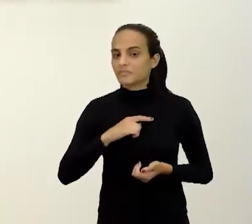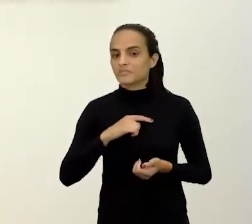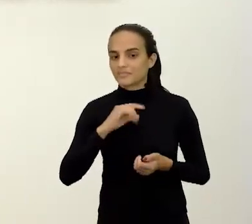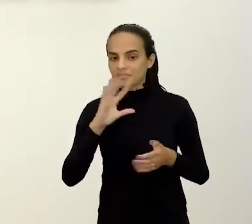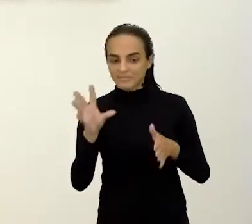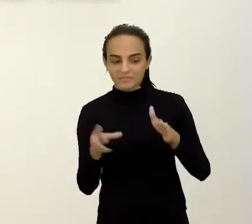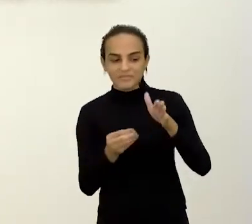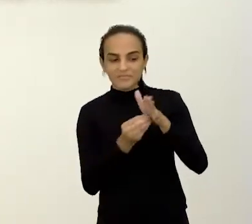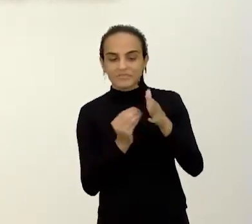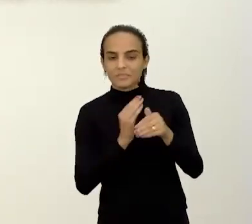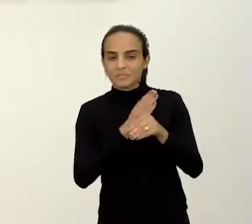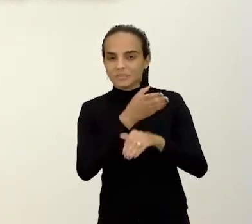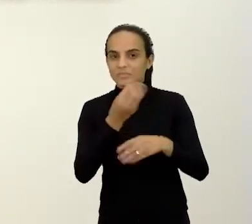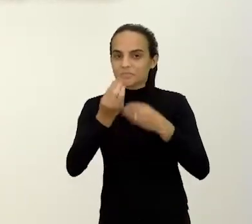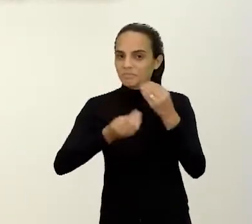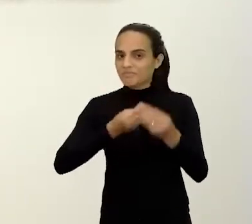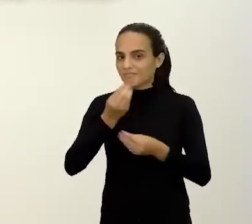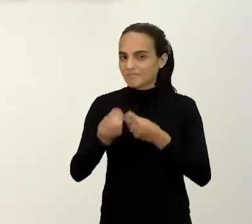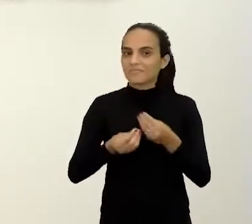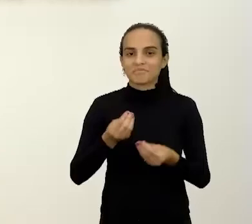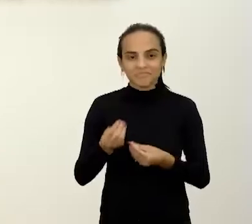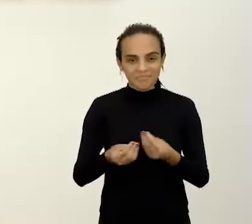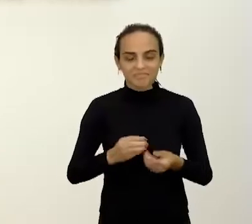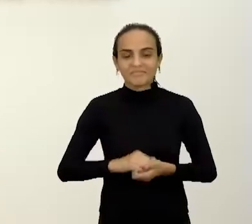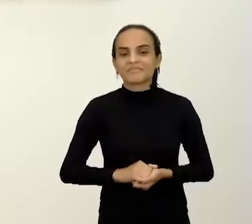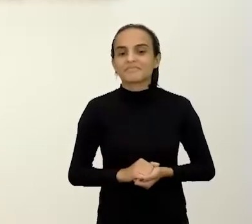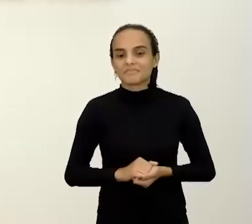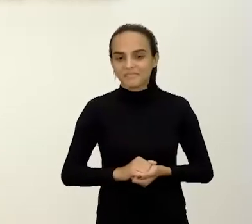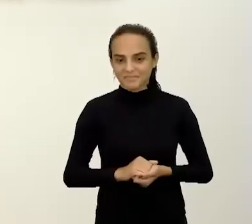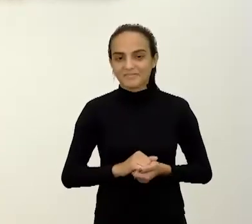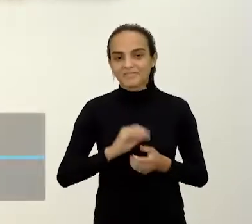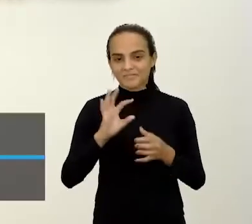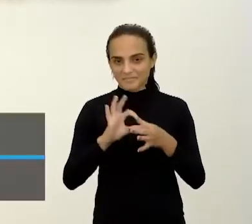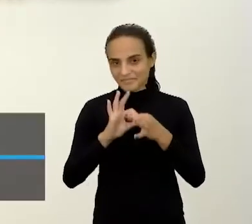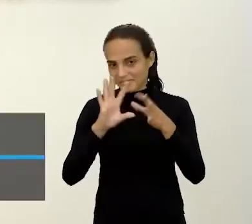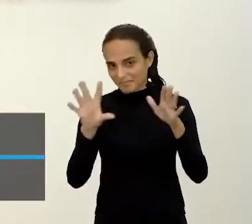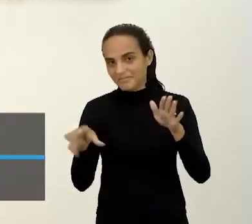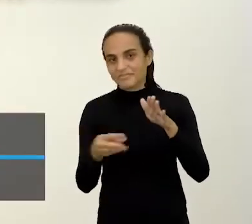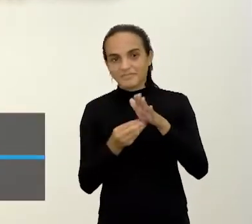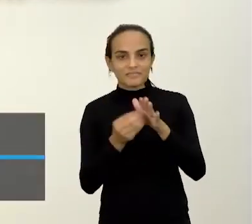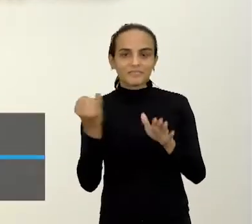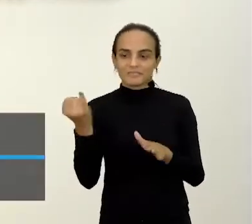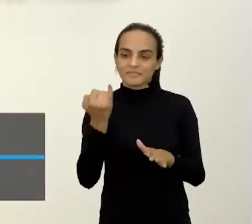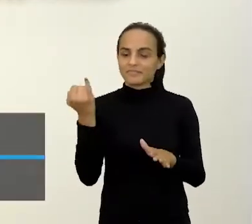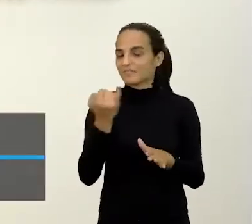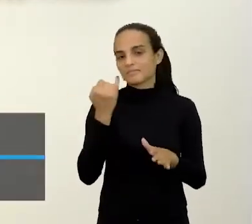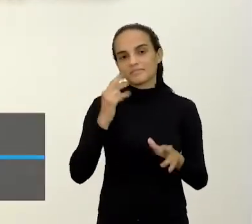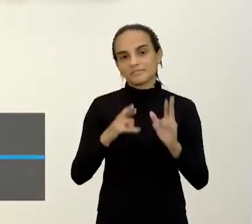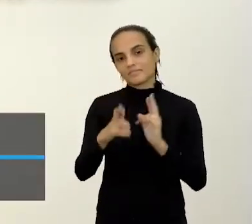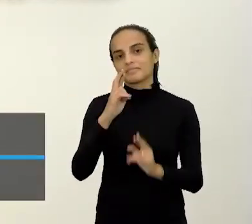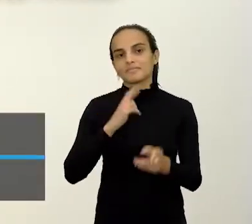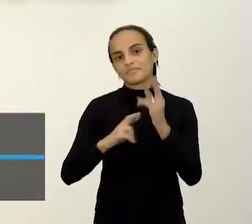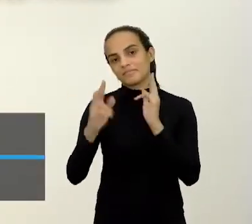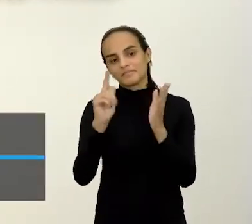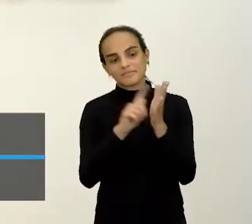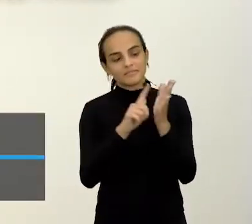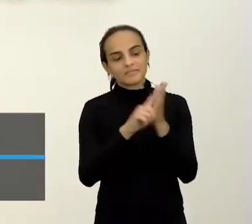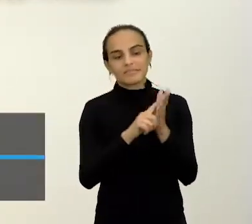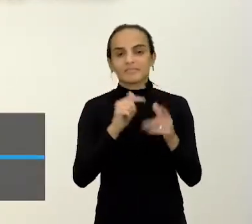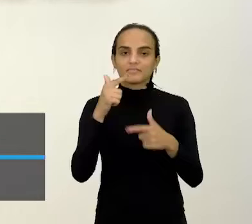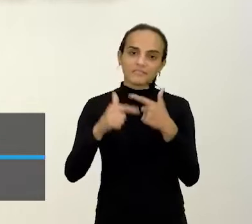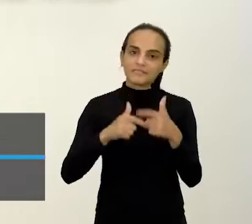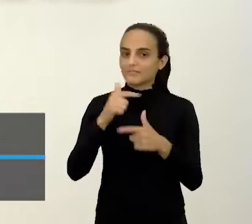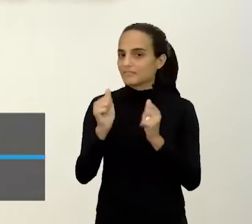repositório, falando já. Mas tá lá no repositório, gente, é super importante responder esse questionário pra gente poder trabalhar